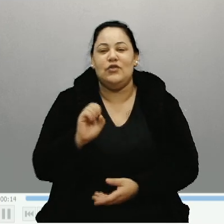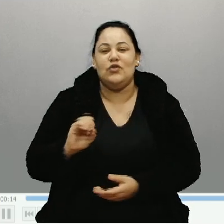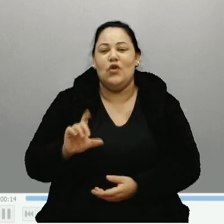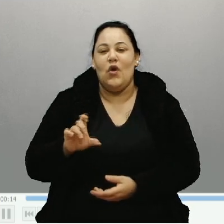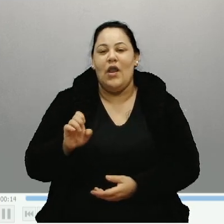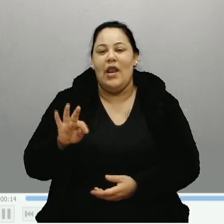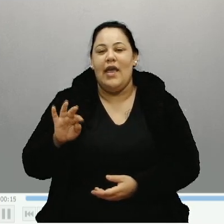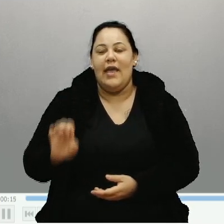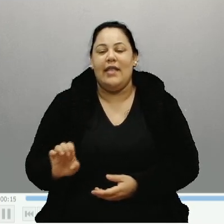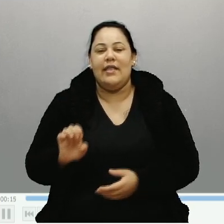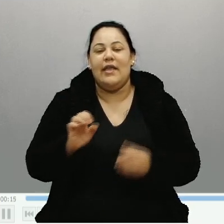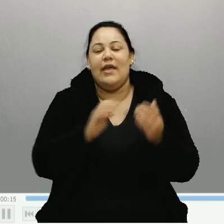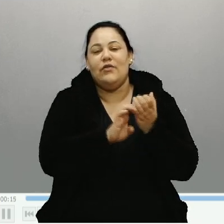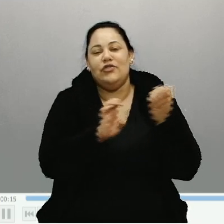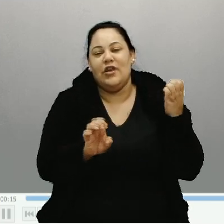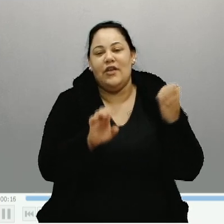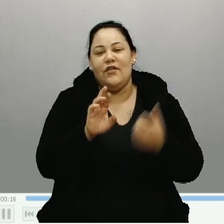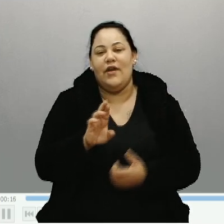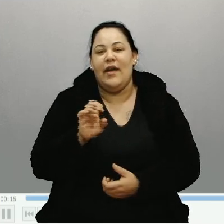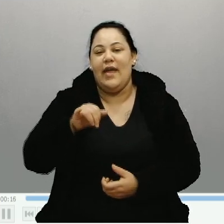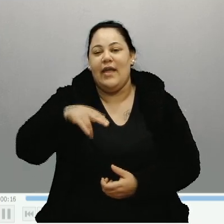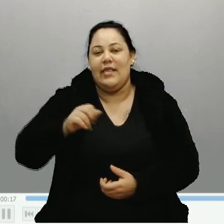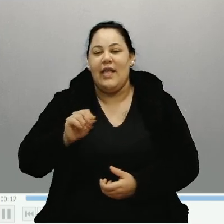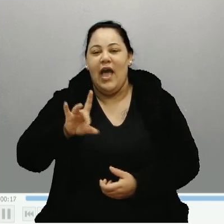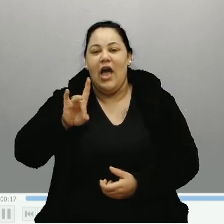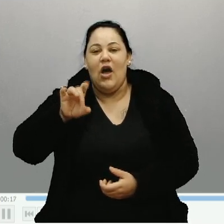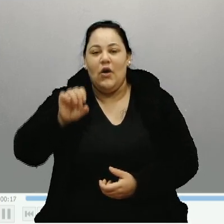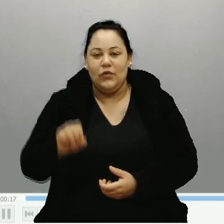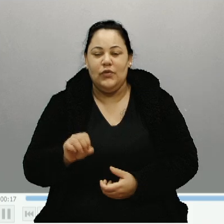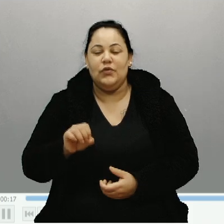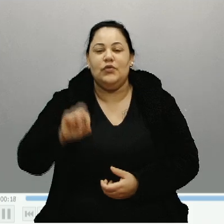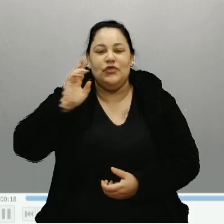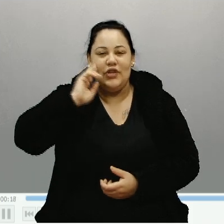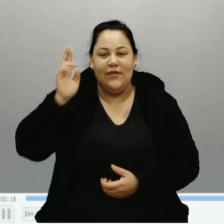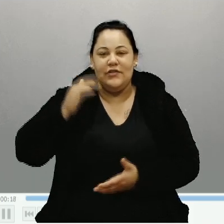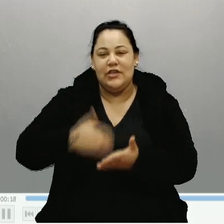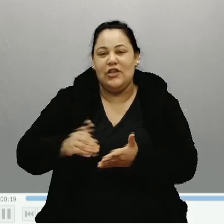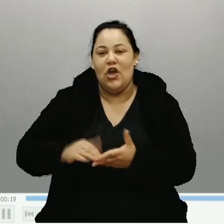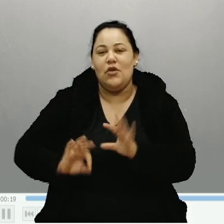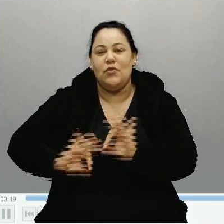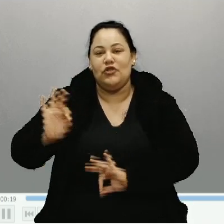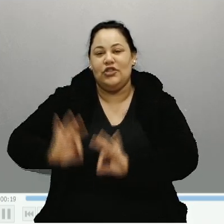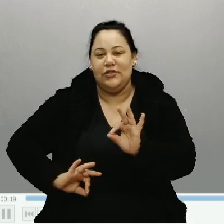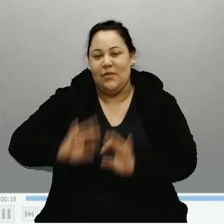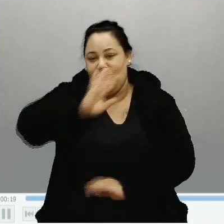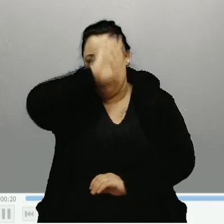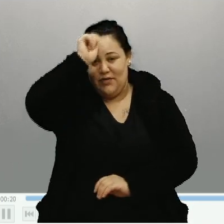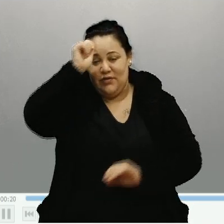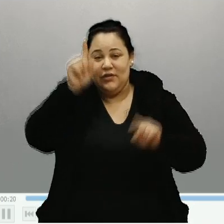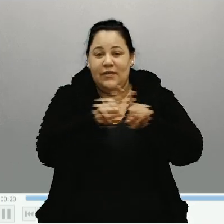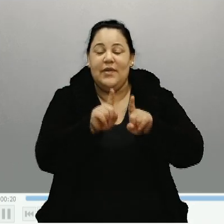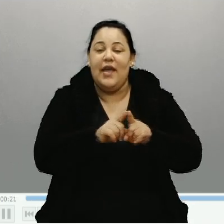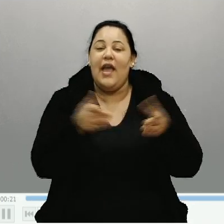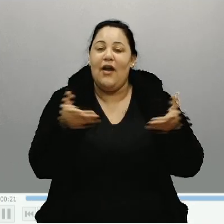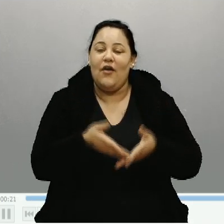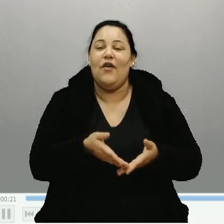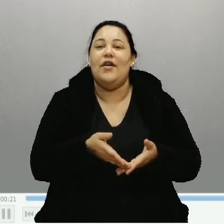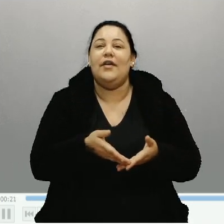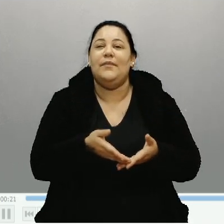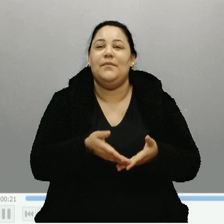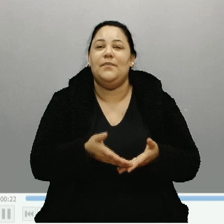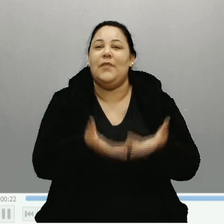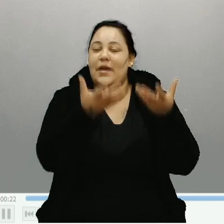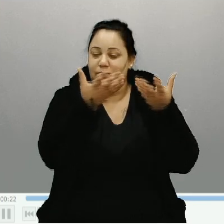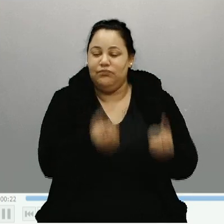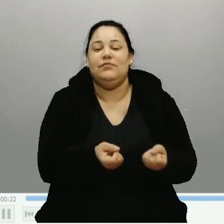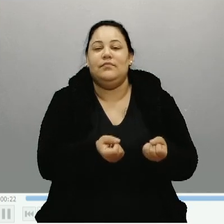engenheiro Reinaldo, diretor do escritório de projetos da prefeitura, e acabamos batendo o martelo que a Codeca irá